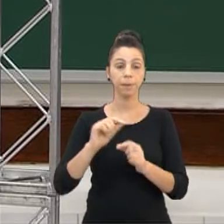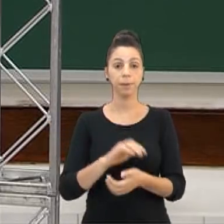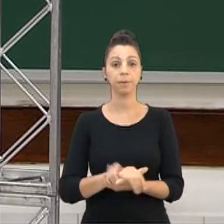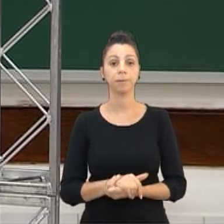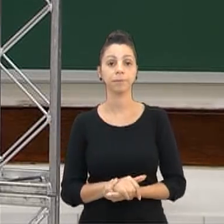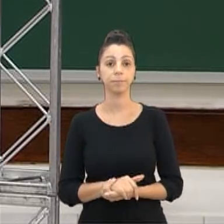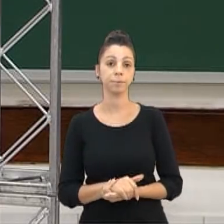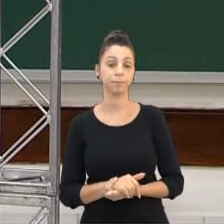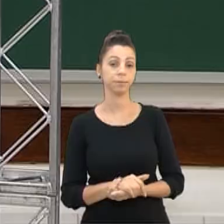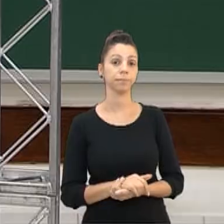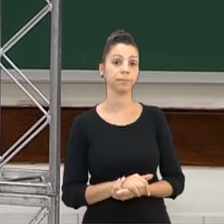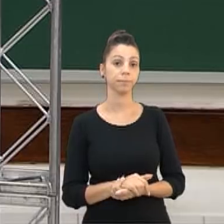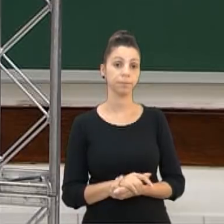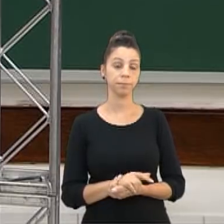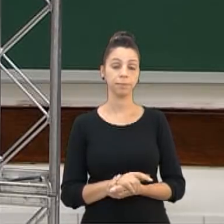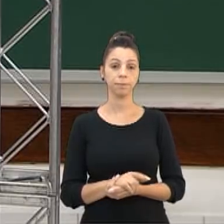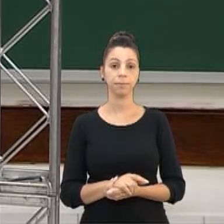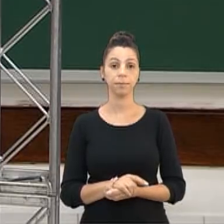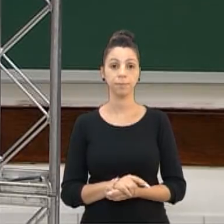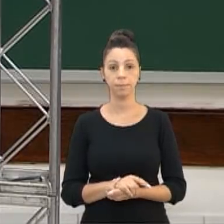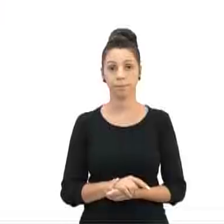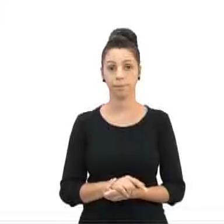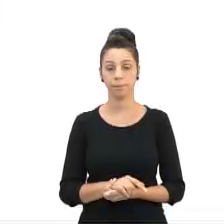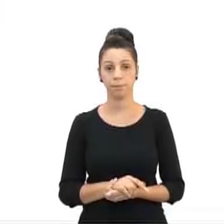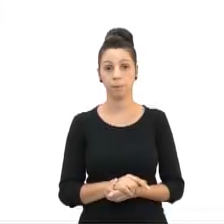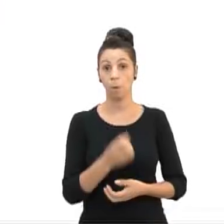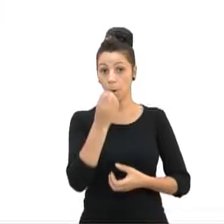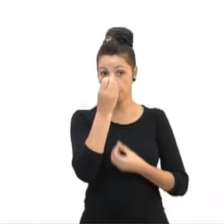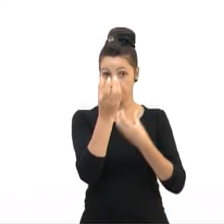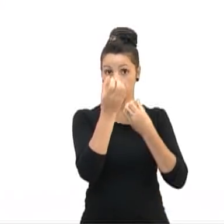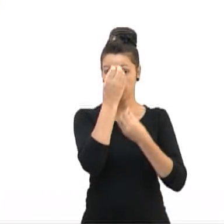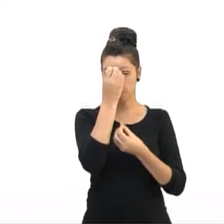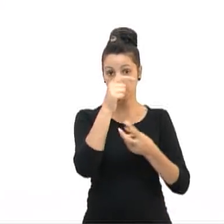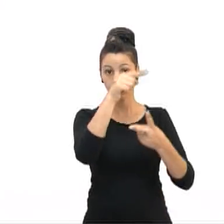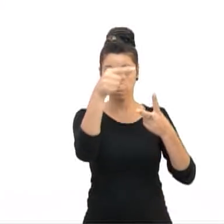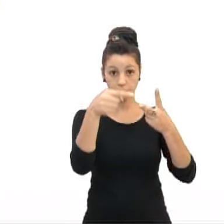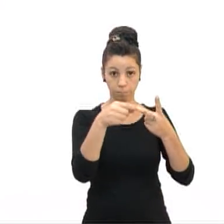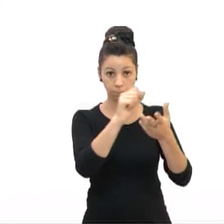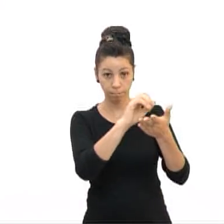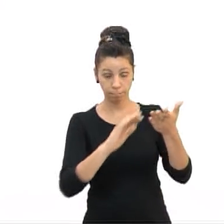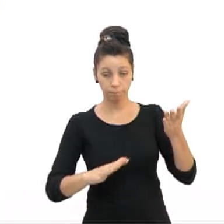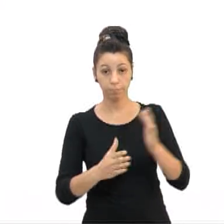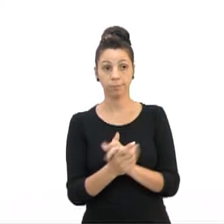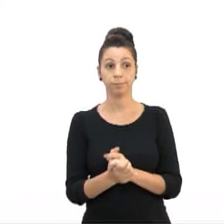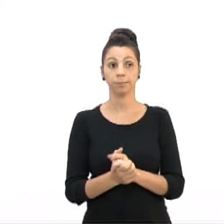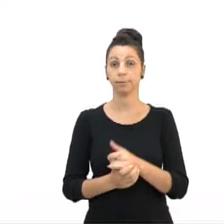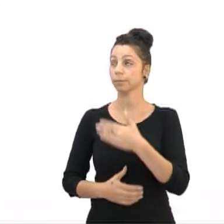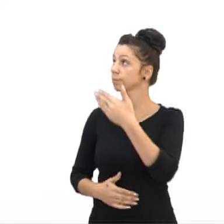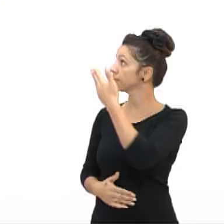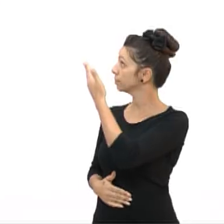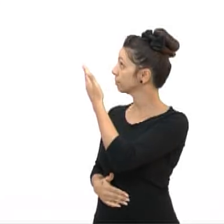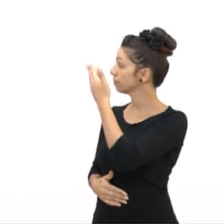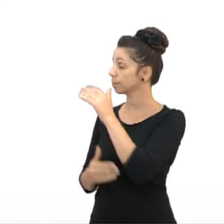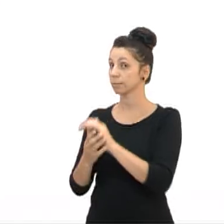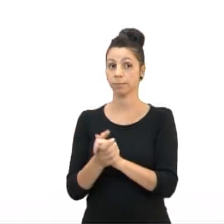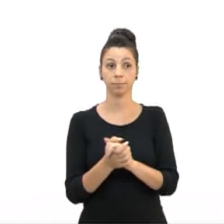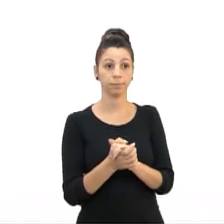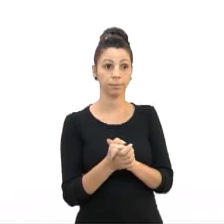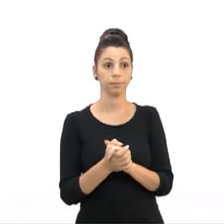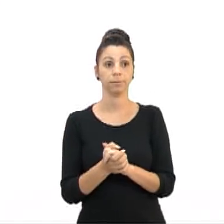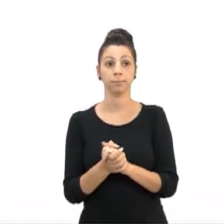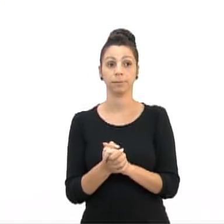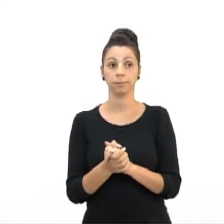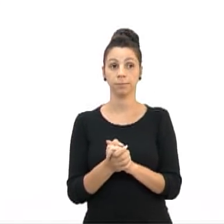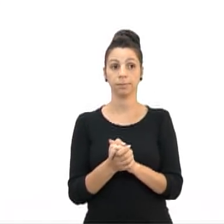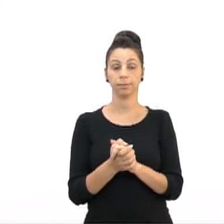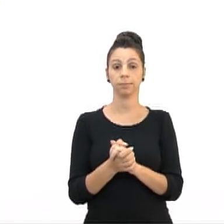situação. Vejam, olhem o que está dizendo o exercício 2. Oh! Na figura, a reta R é tangente